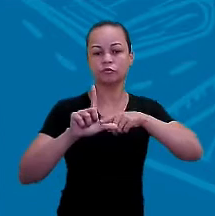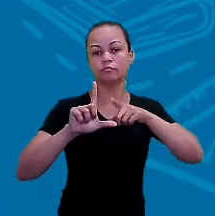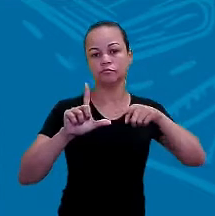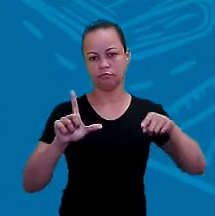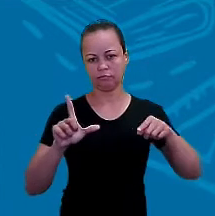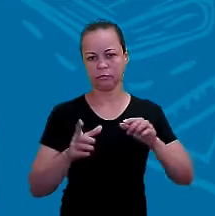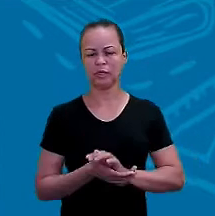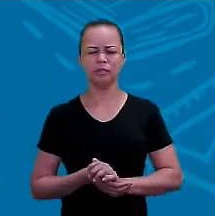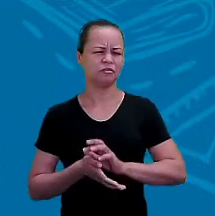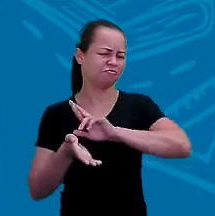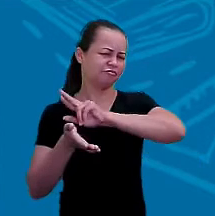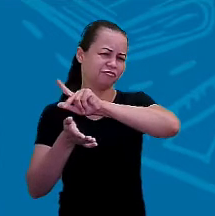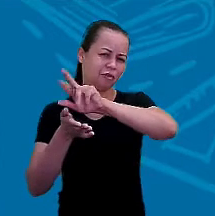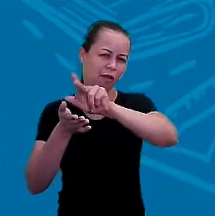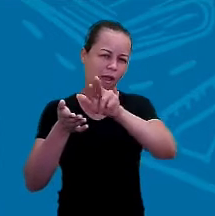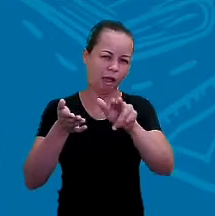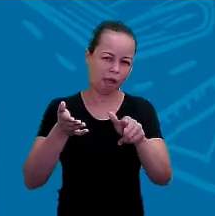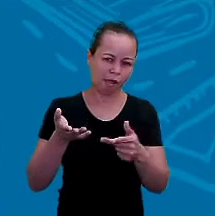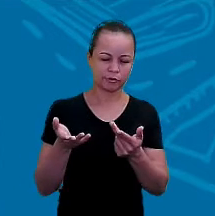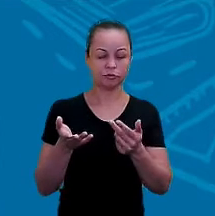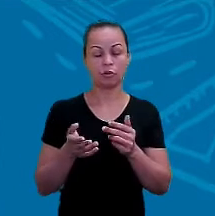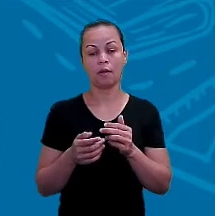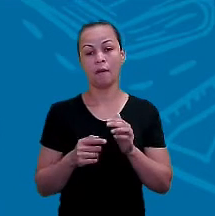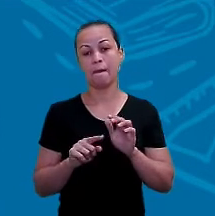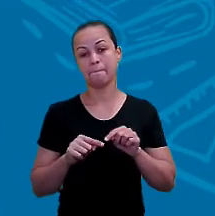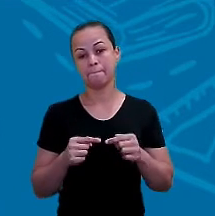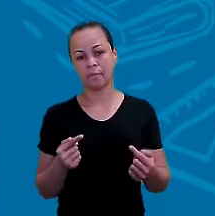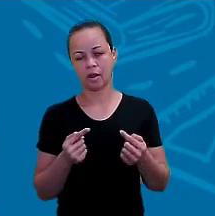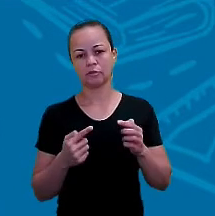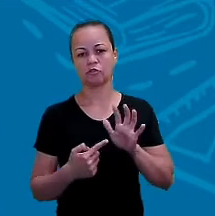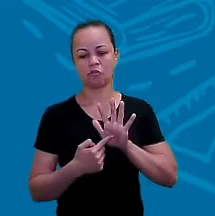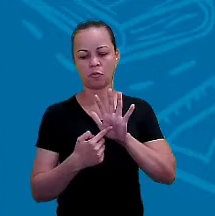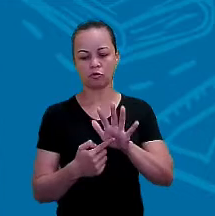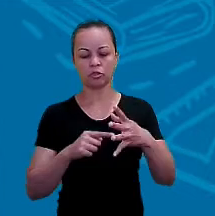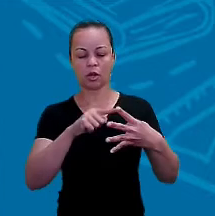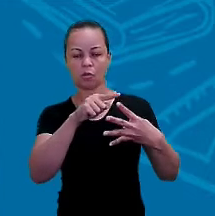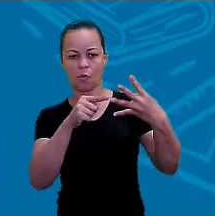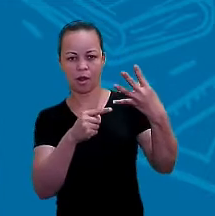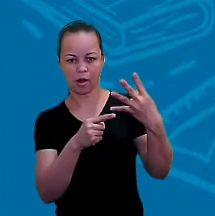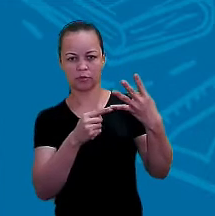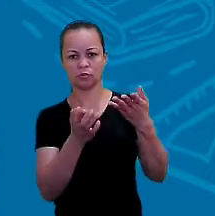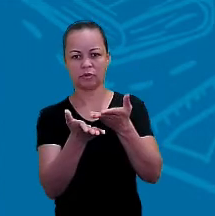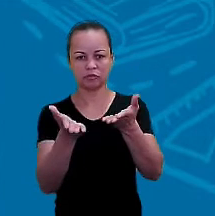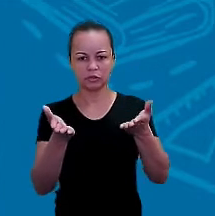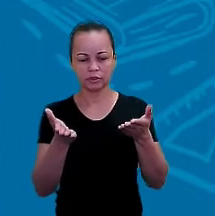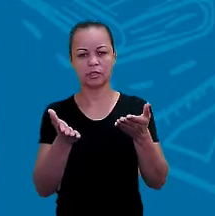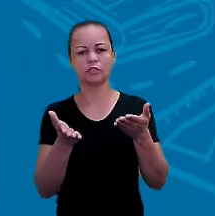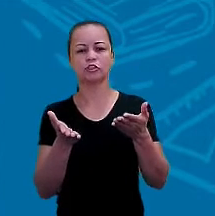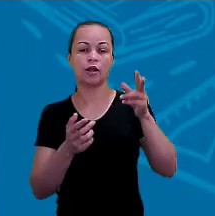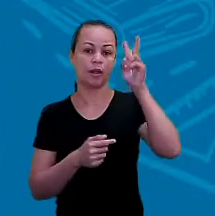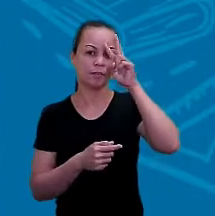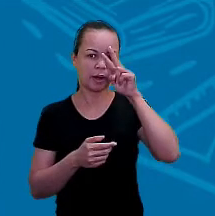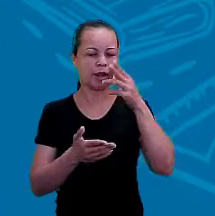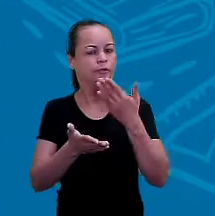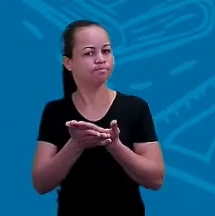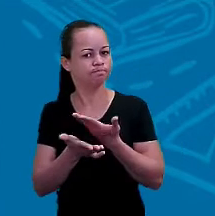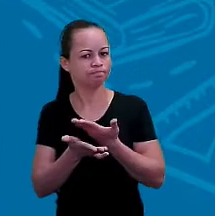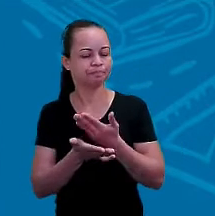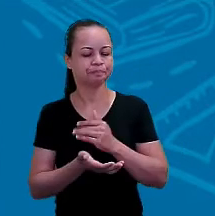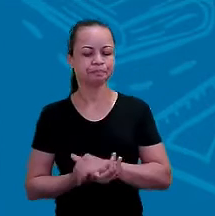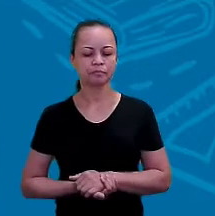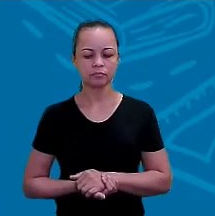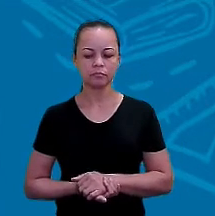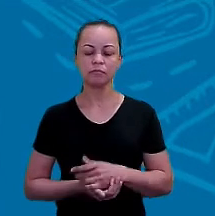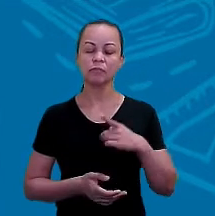são vários, tá? Mas eu só vou trazer 4 aqui para a gente estudar e relembrar. Eu vou ter gráficos